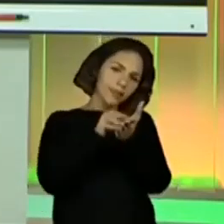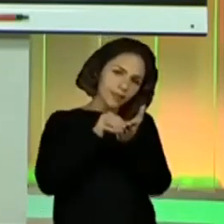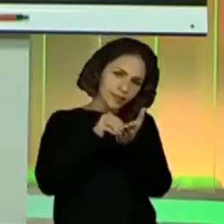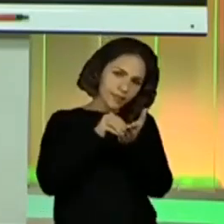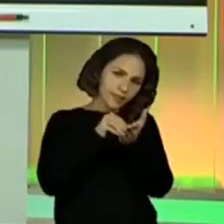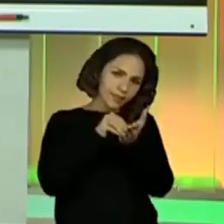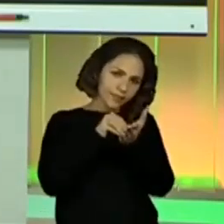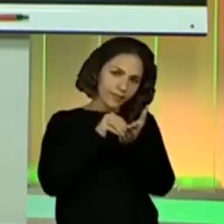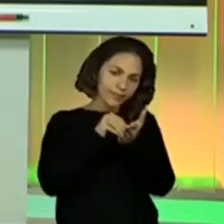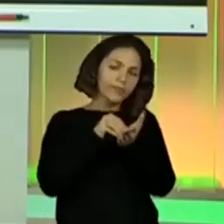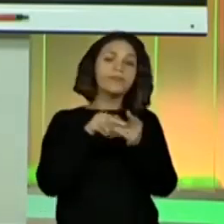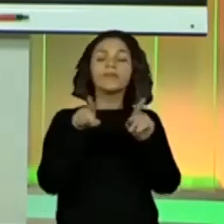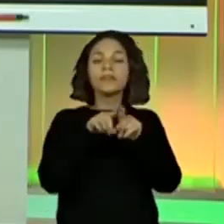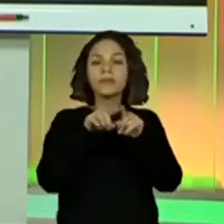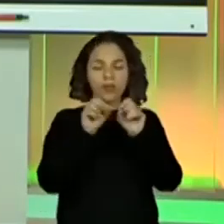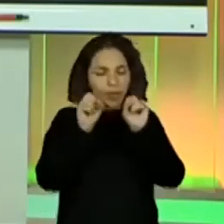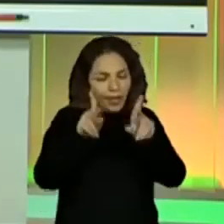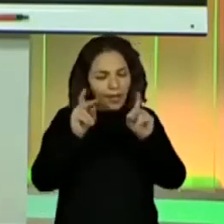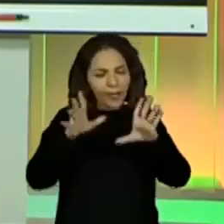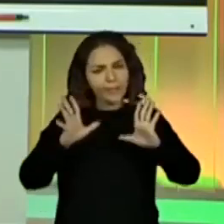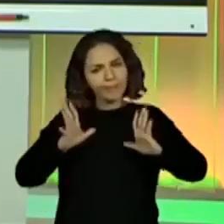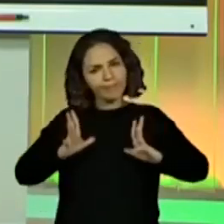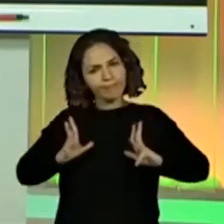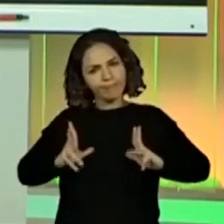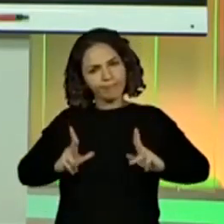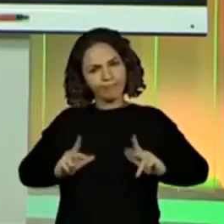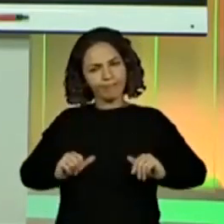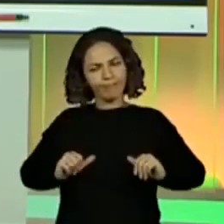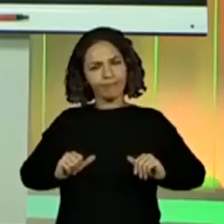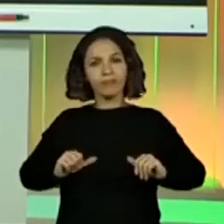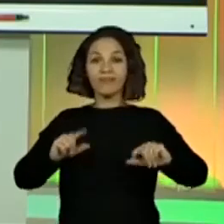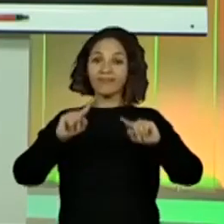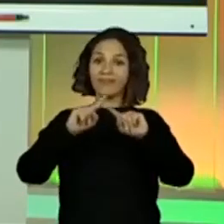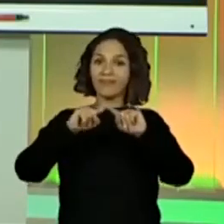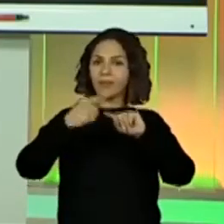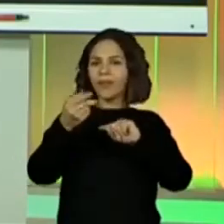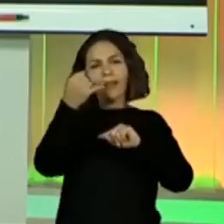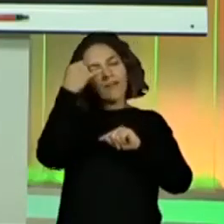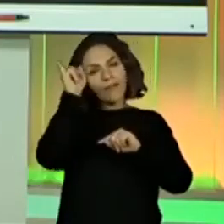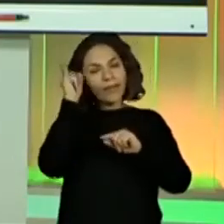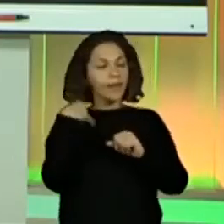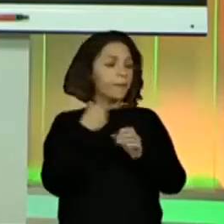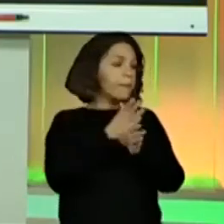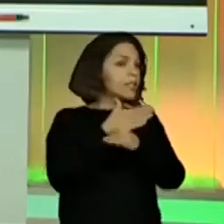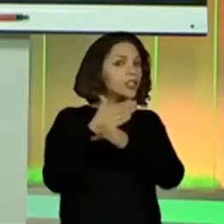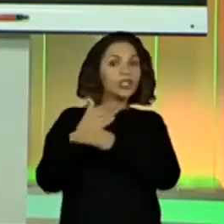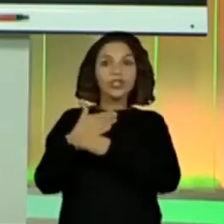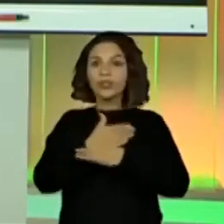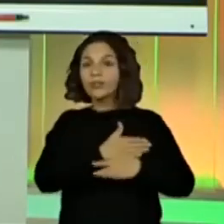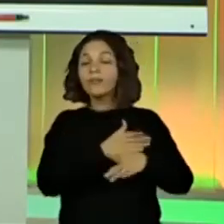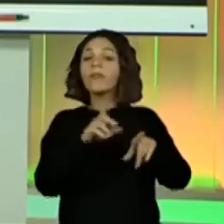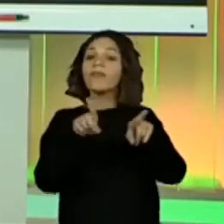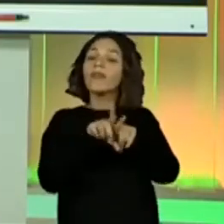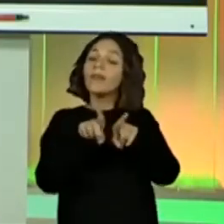e deixa tudo ok, para que você possa não se perder e